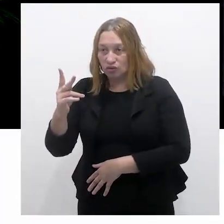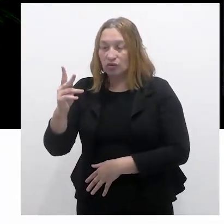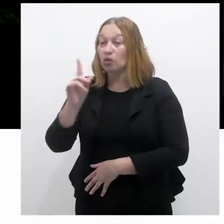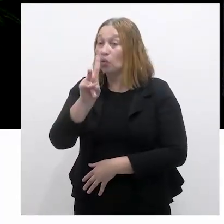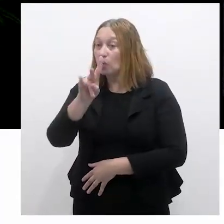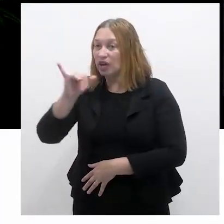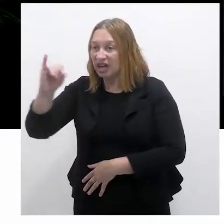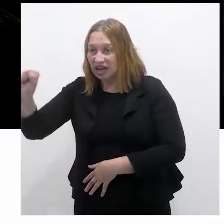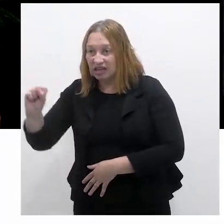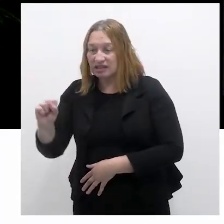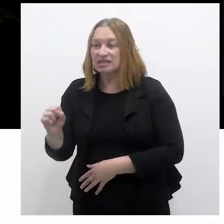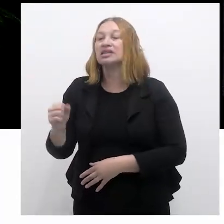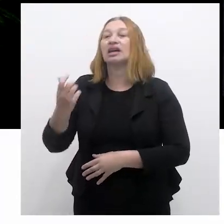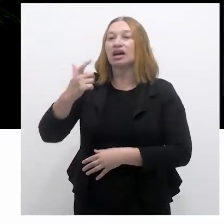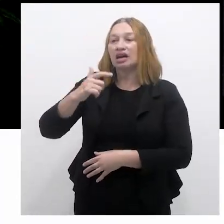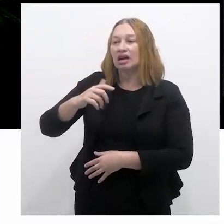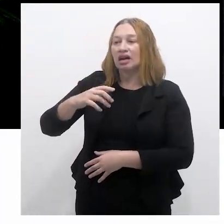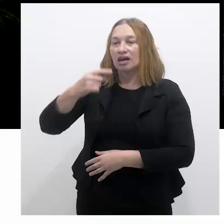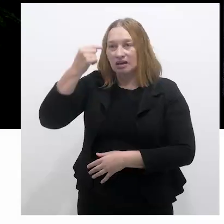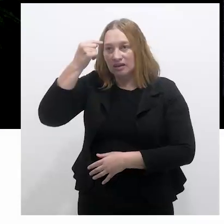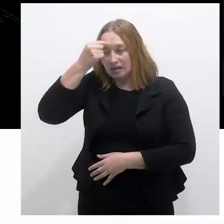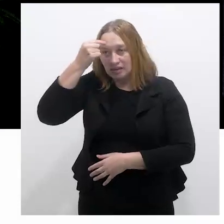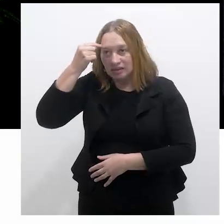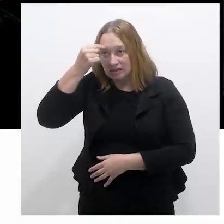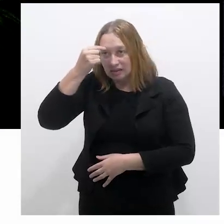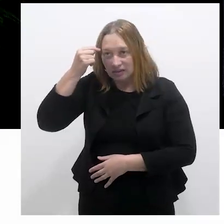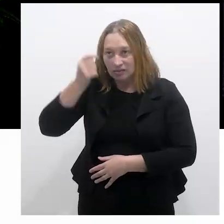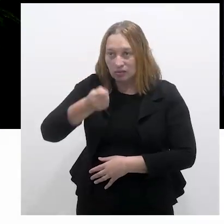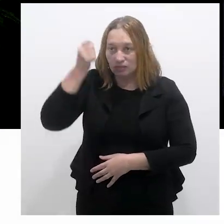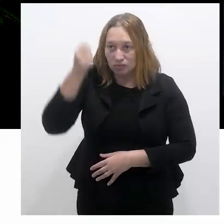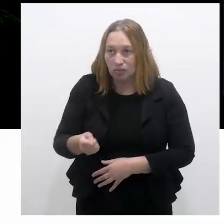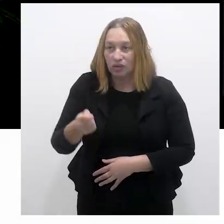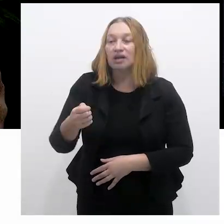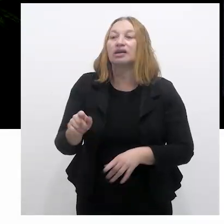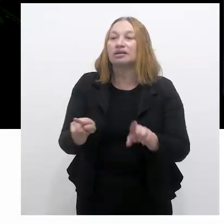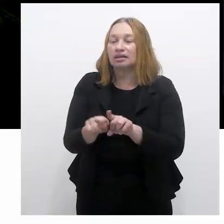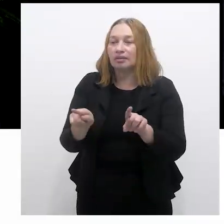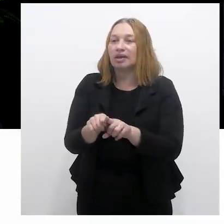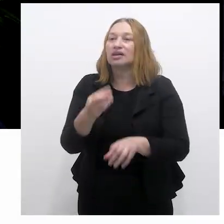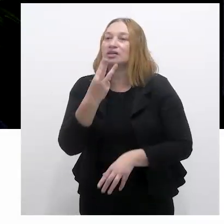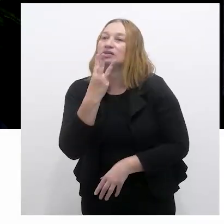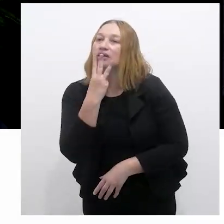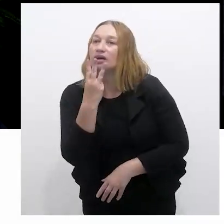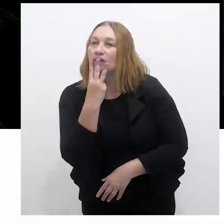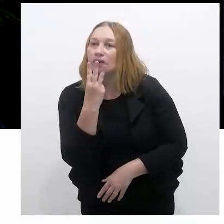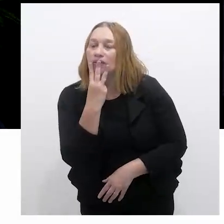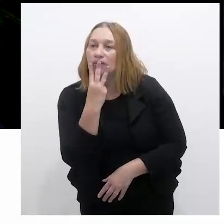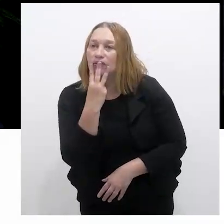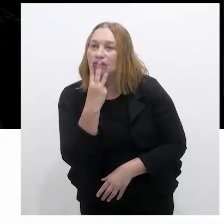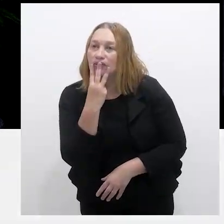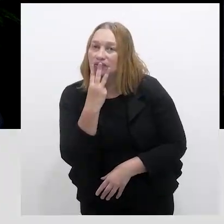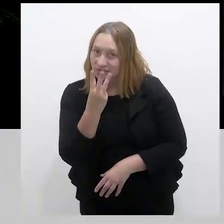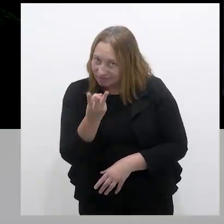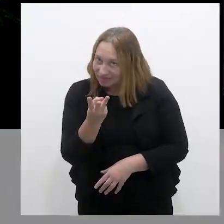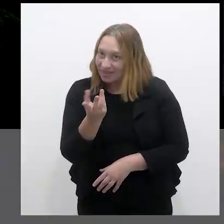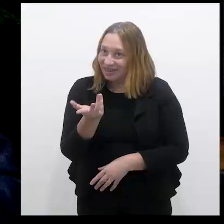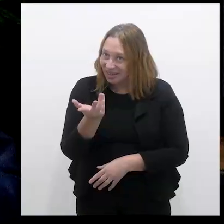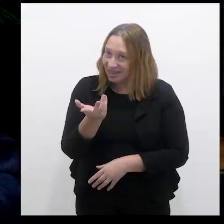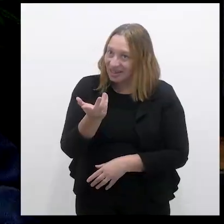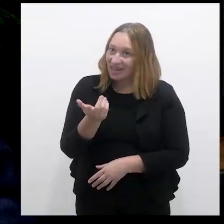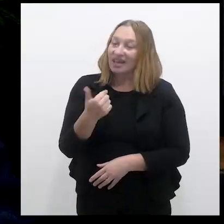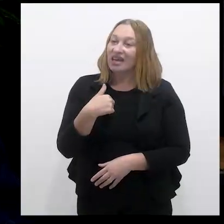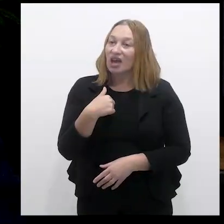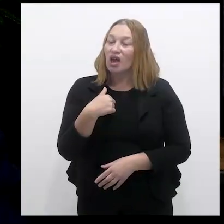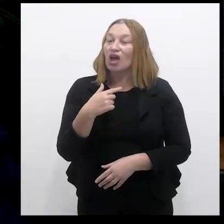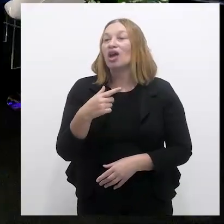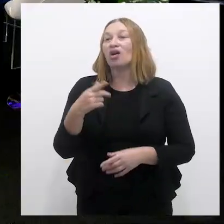Williams, Harry Potter, Star Wars. Eu até estava brincando que eu vou deixar um pouco a batuta de lado, vou pegar o sabre